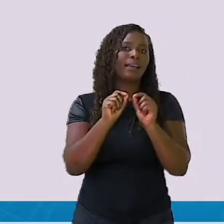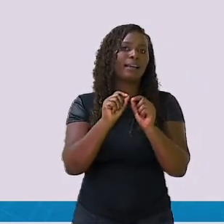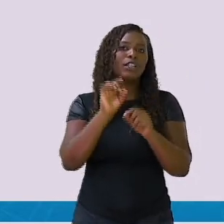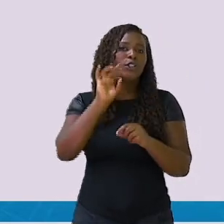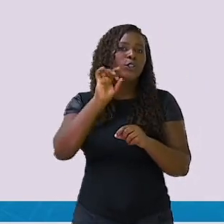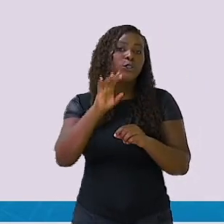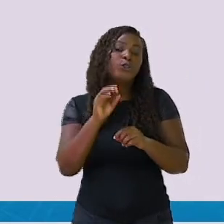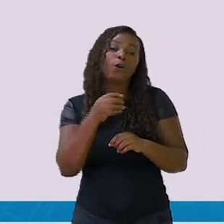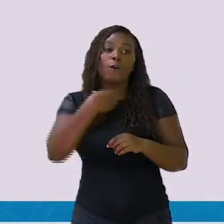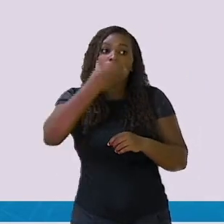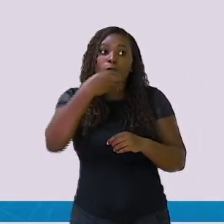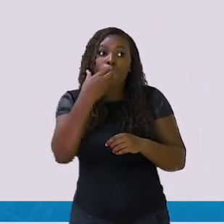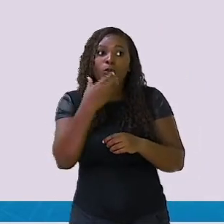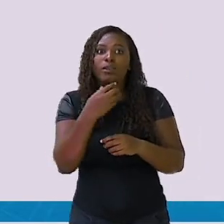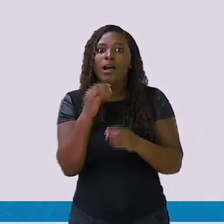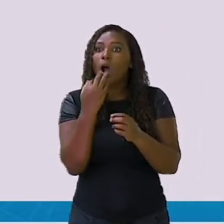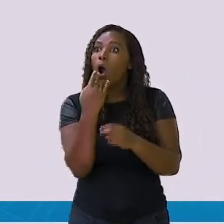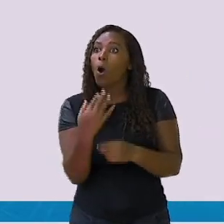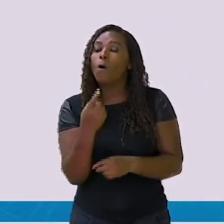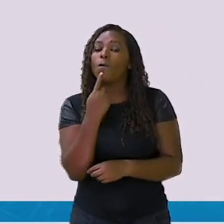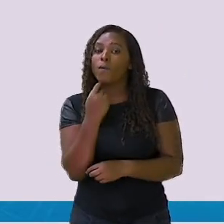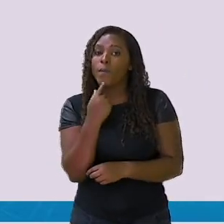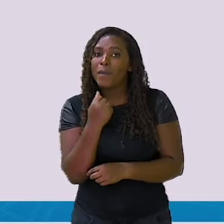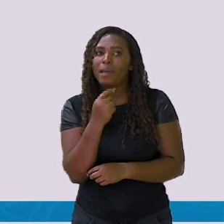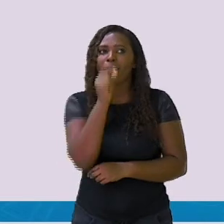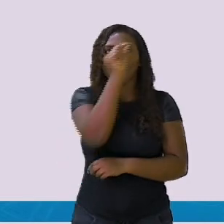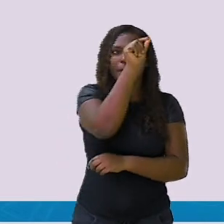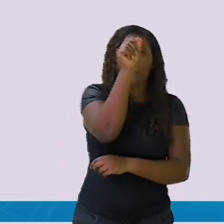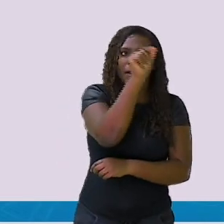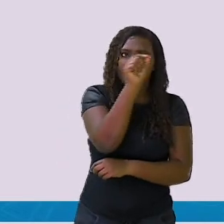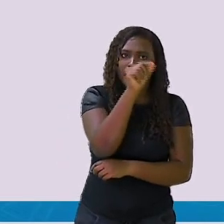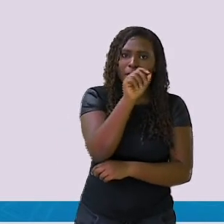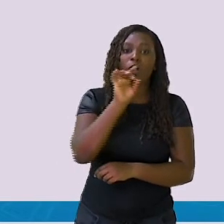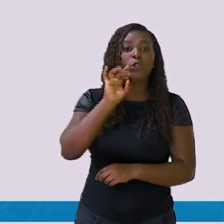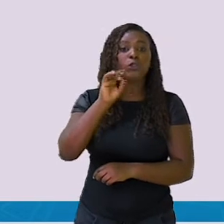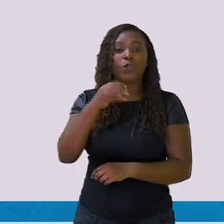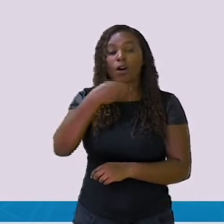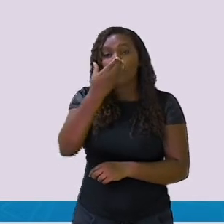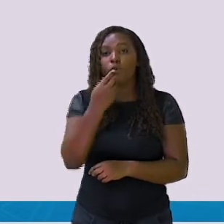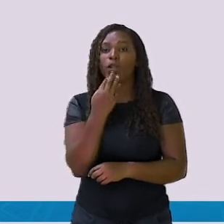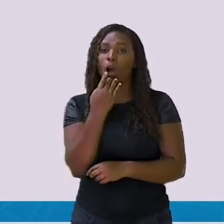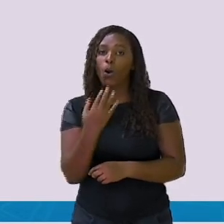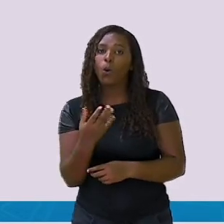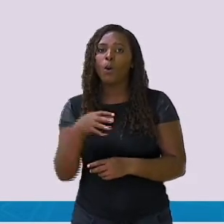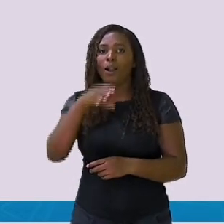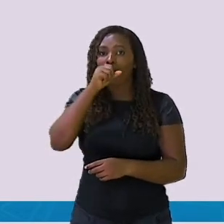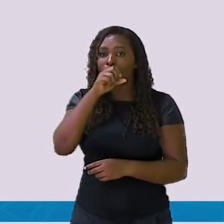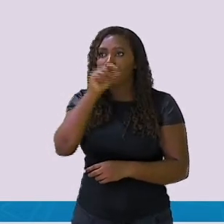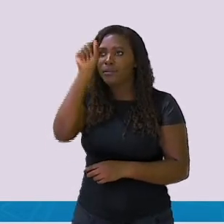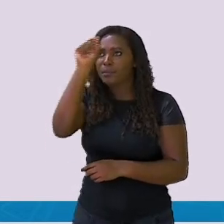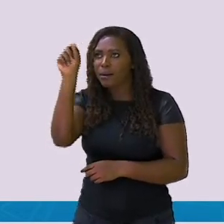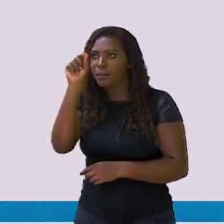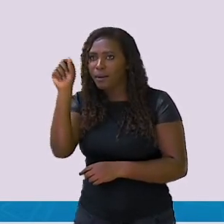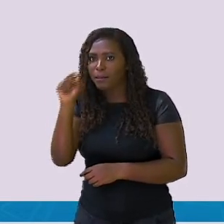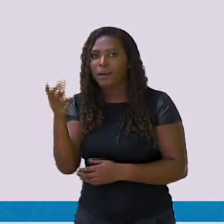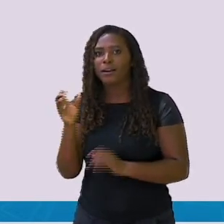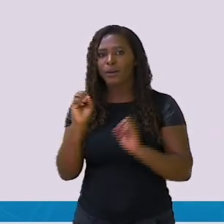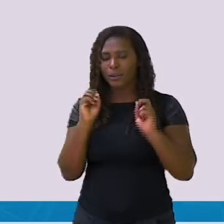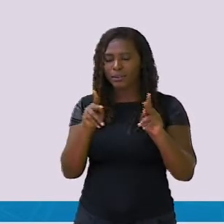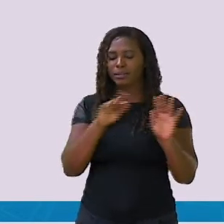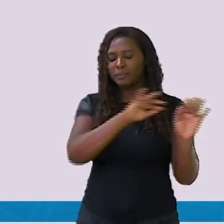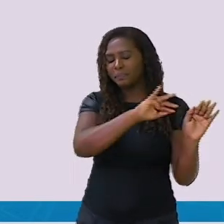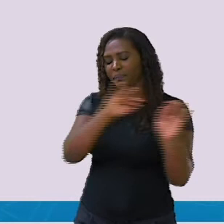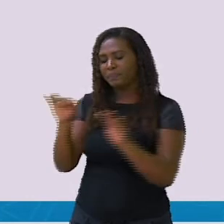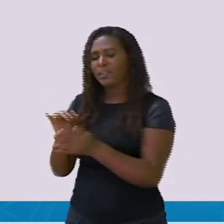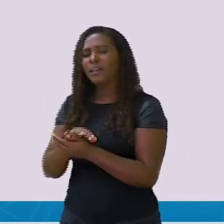aqui favoreceu muito o mapa mental, ajuda muito, é uma outra ferramenta. Mas como elaborar o mapa